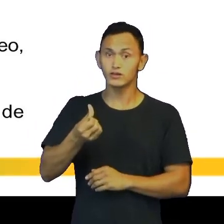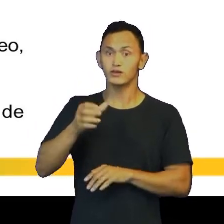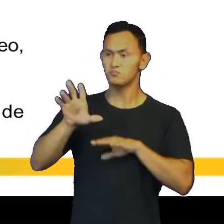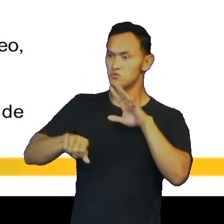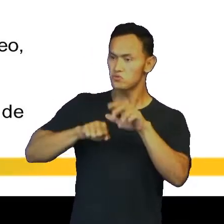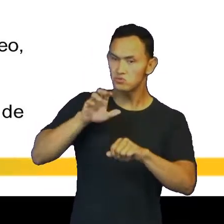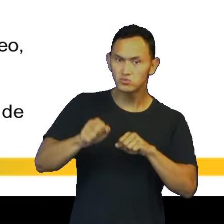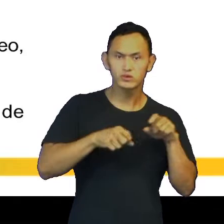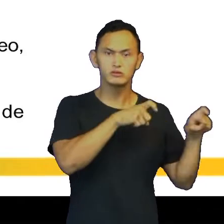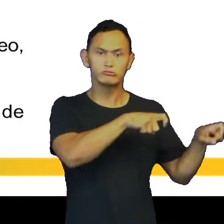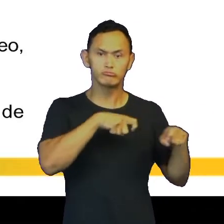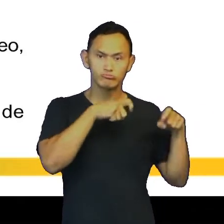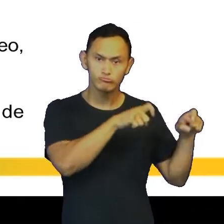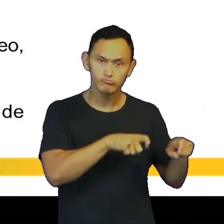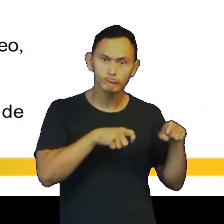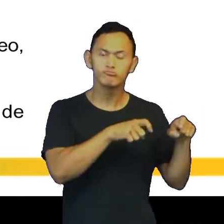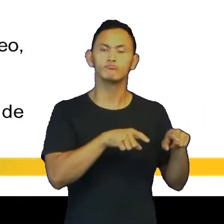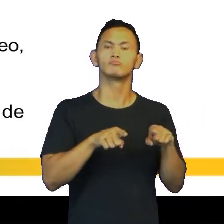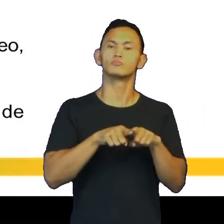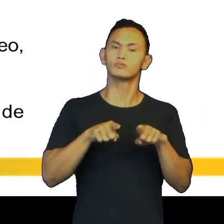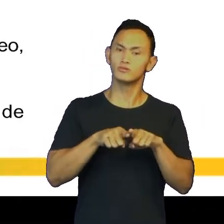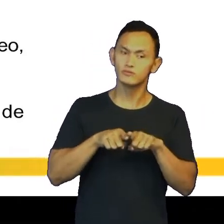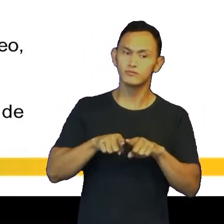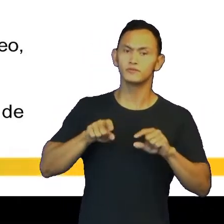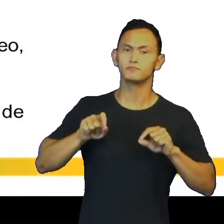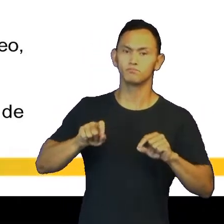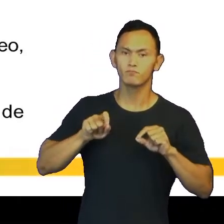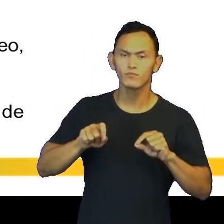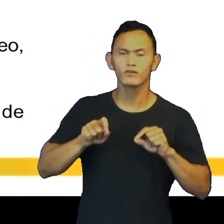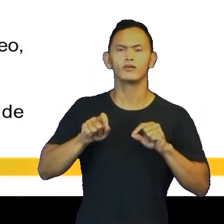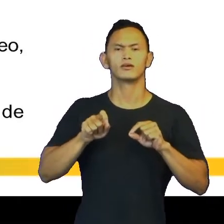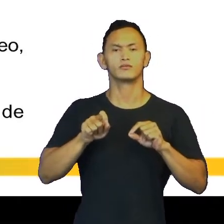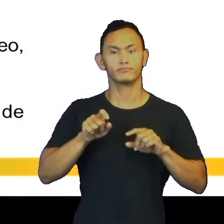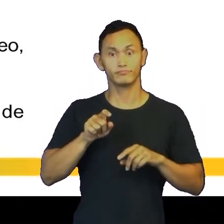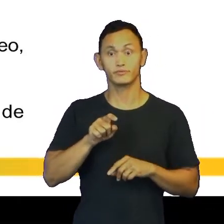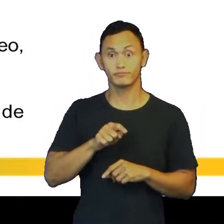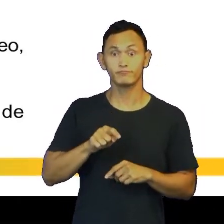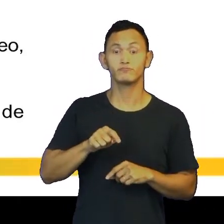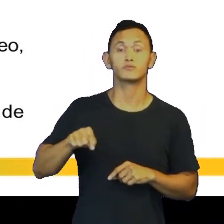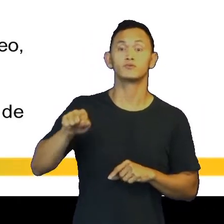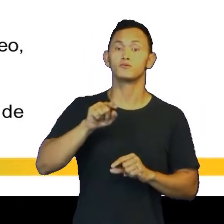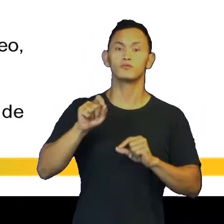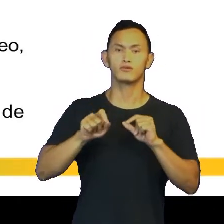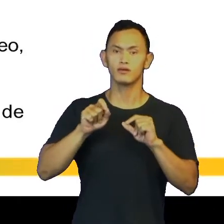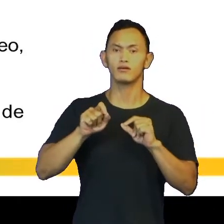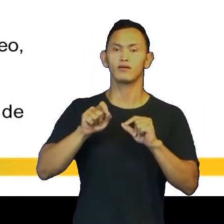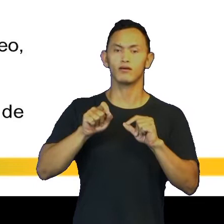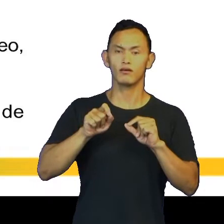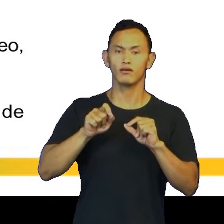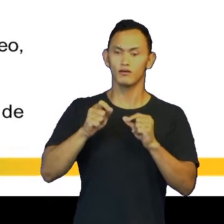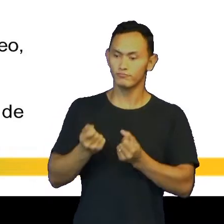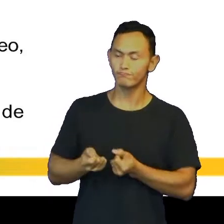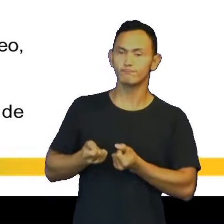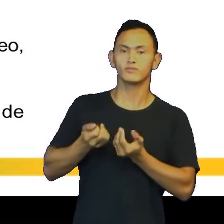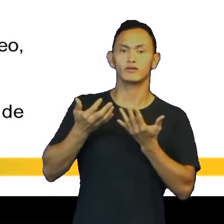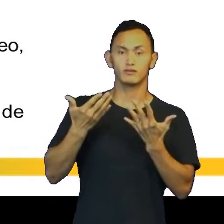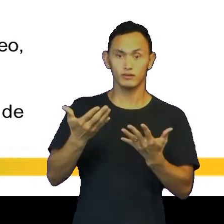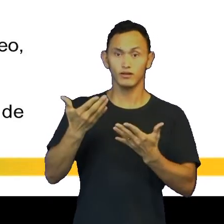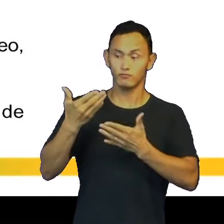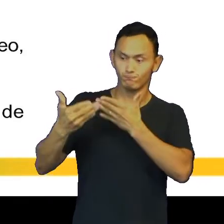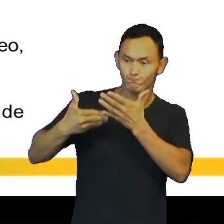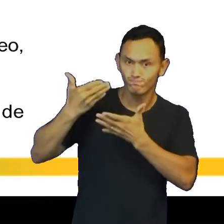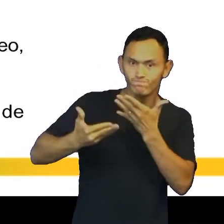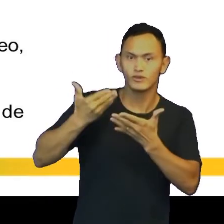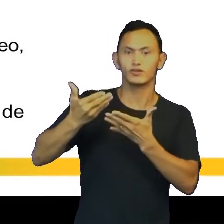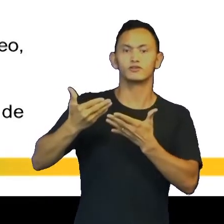de colônias né para para você escoar esse excedente de produção né muito parecido